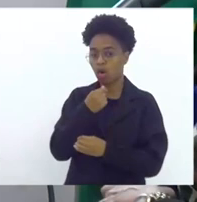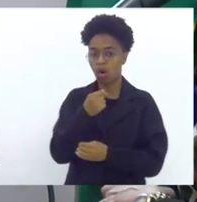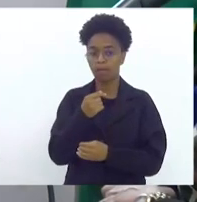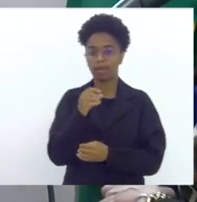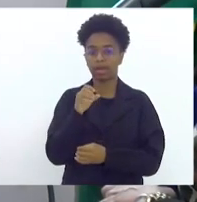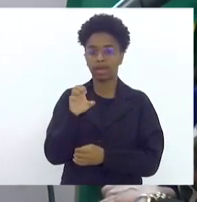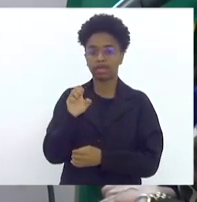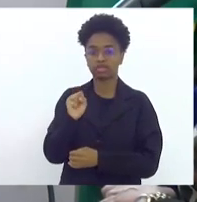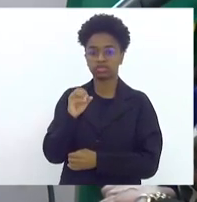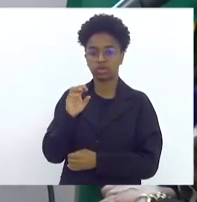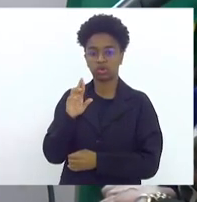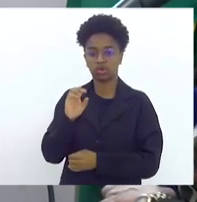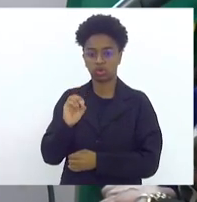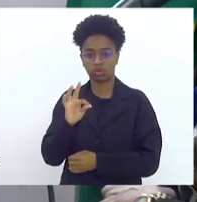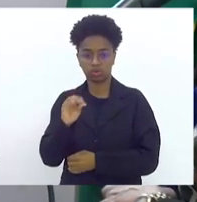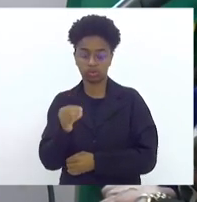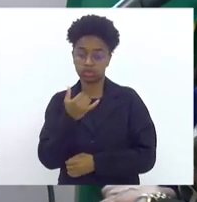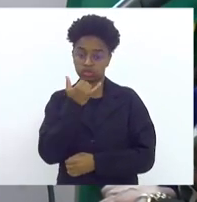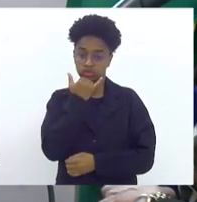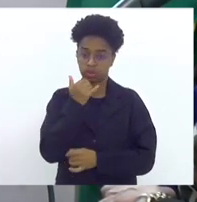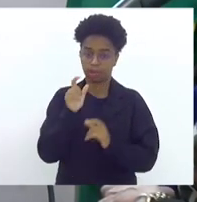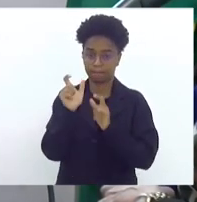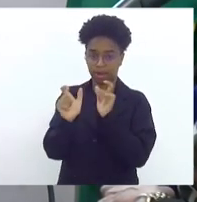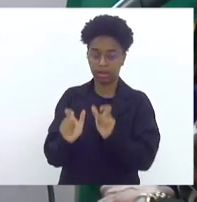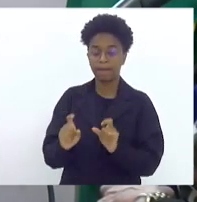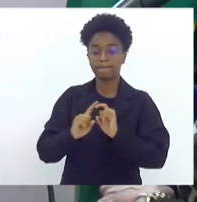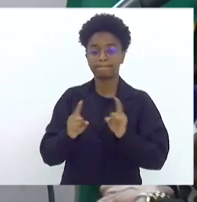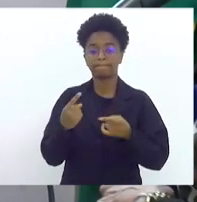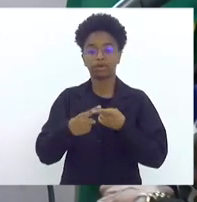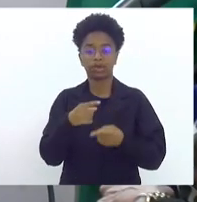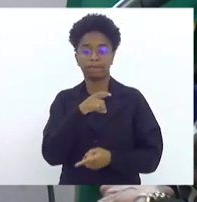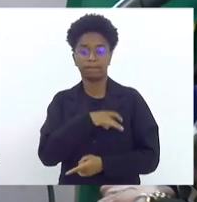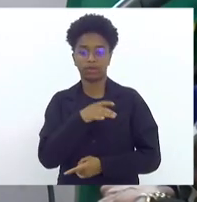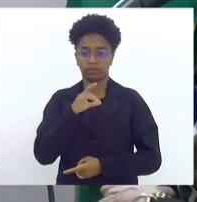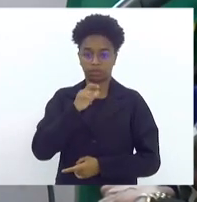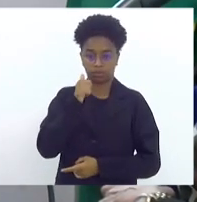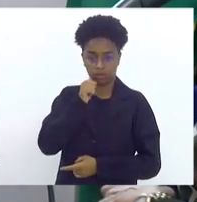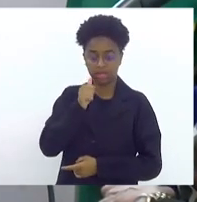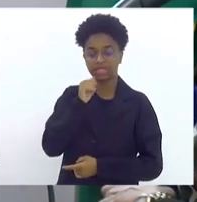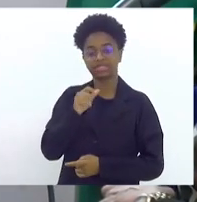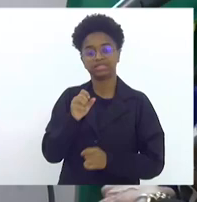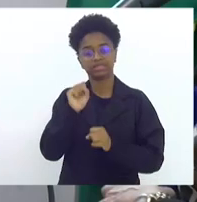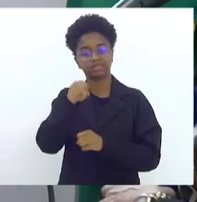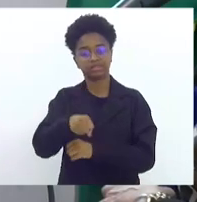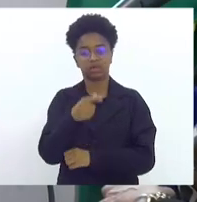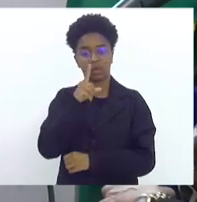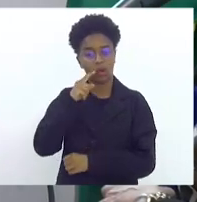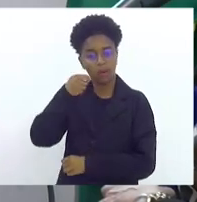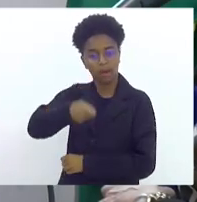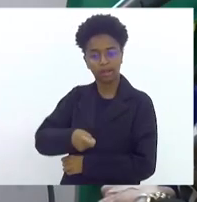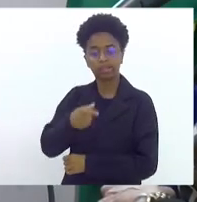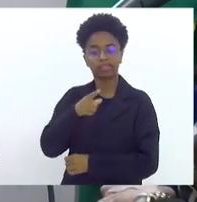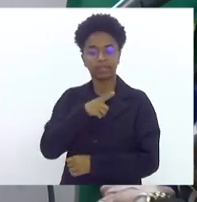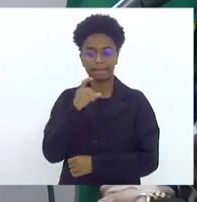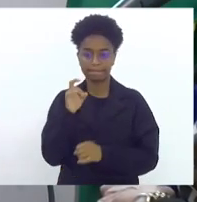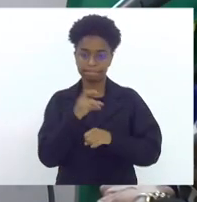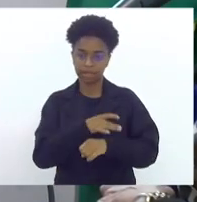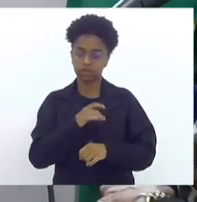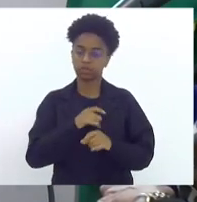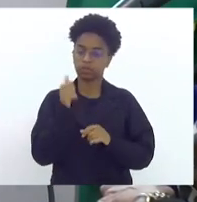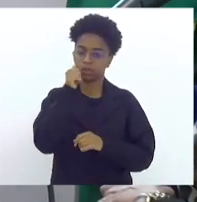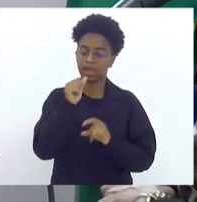desculpem pela palavra no poder porque tem medo de mulher sim os machões têm medo de mulher não vou generalizar